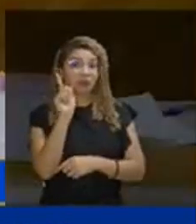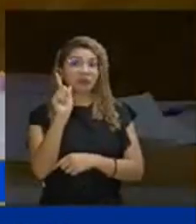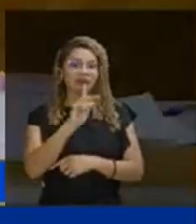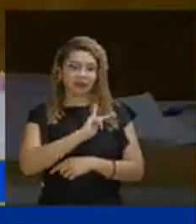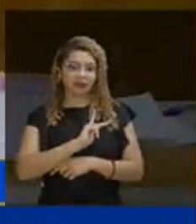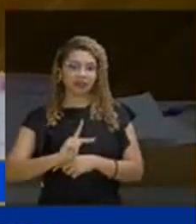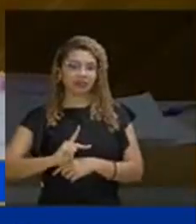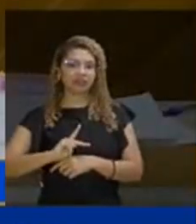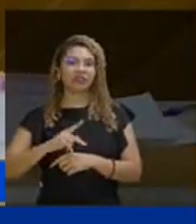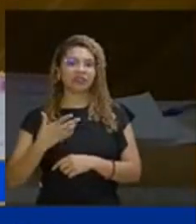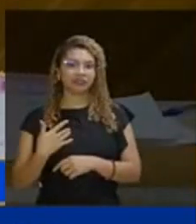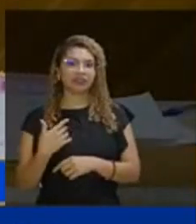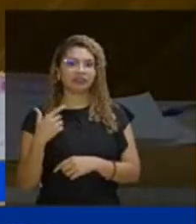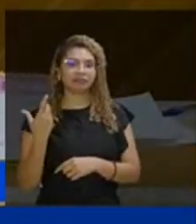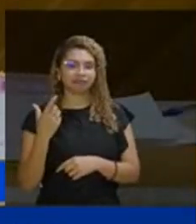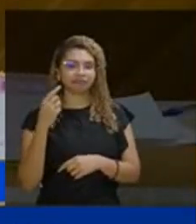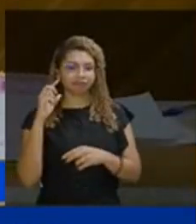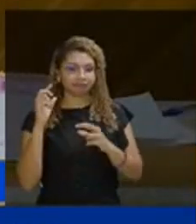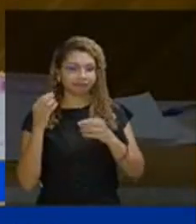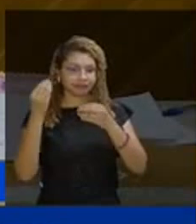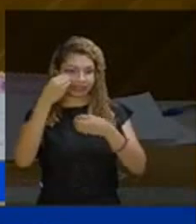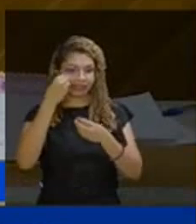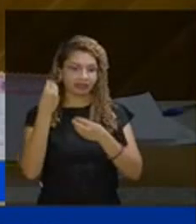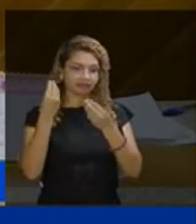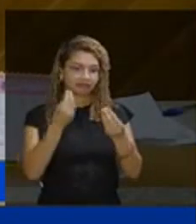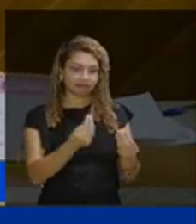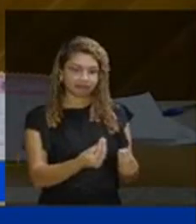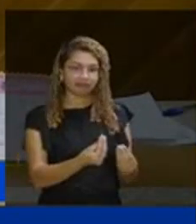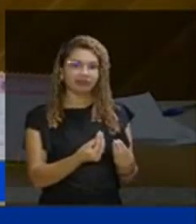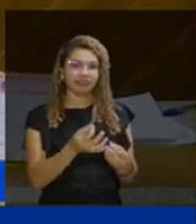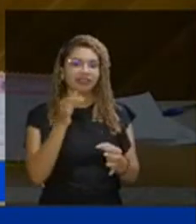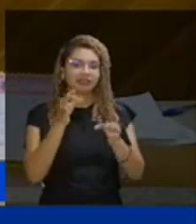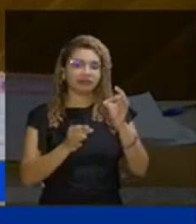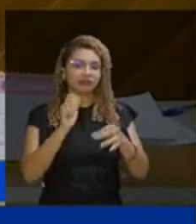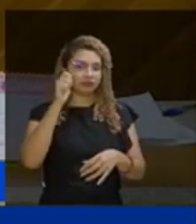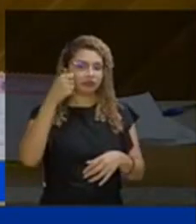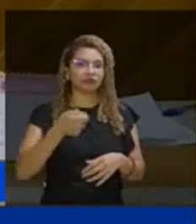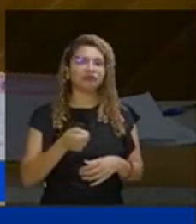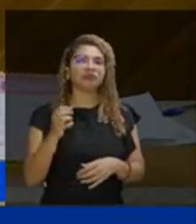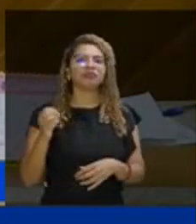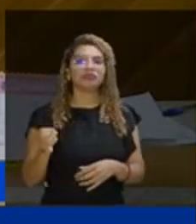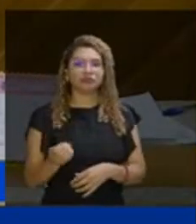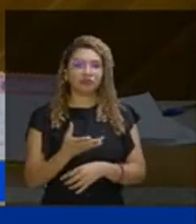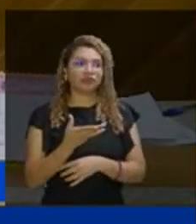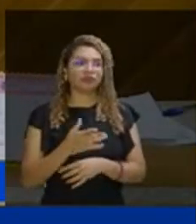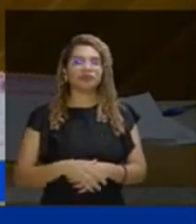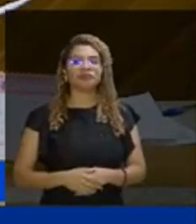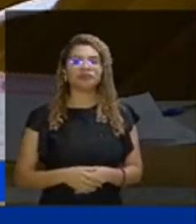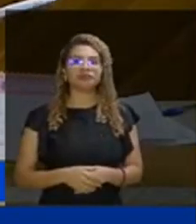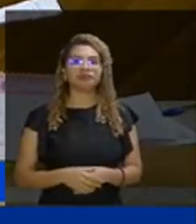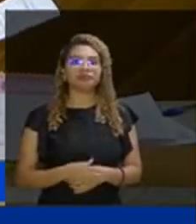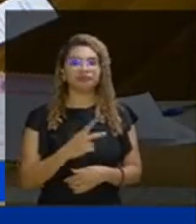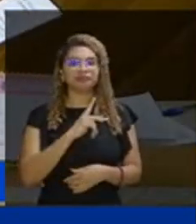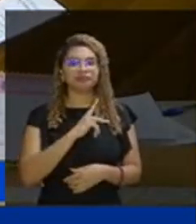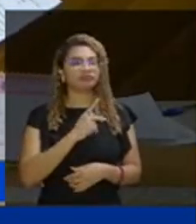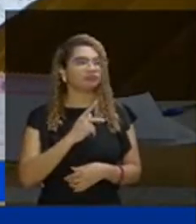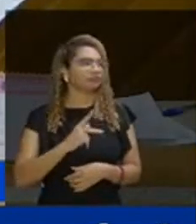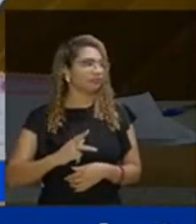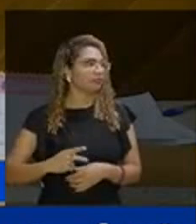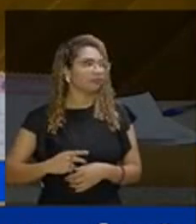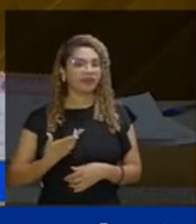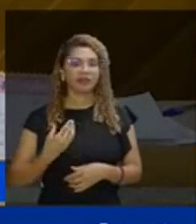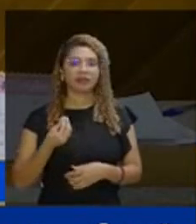República possa nomeá-la, para que a senhora possa voltar mais vezes. Então, eu quero passar a palavra aos